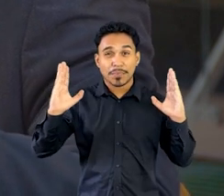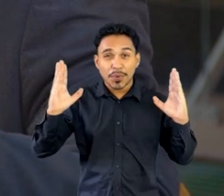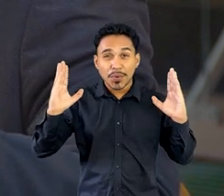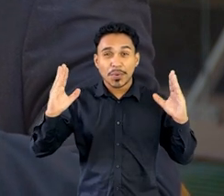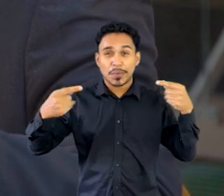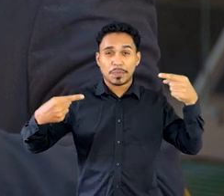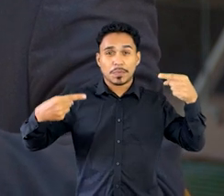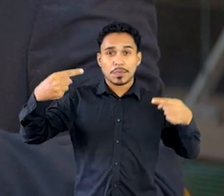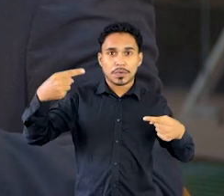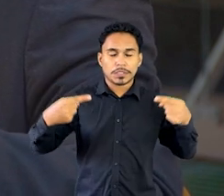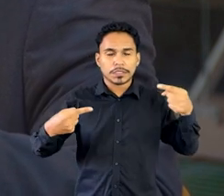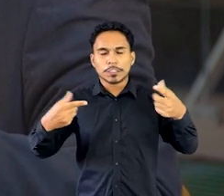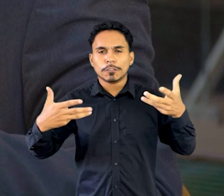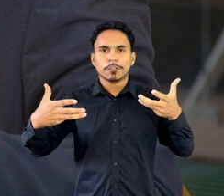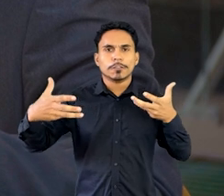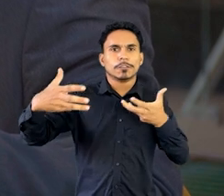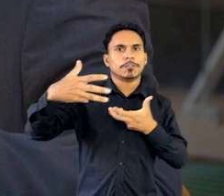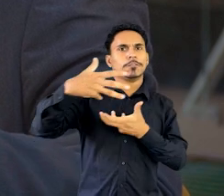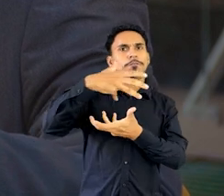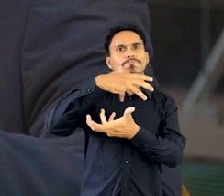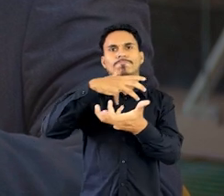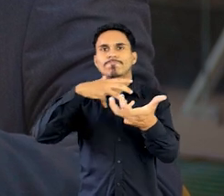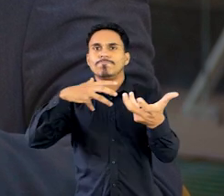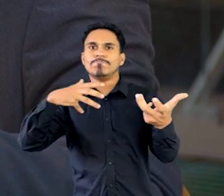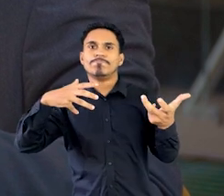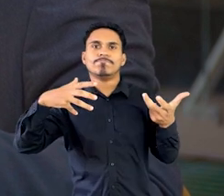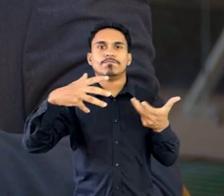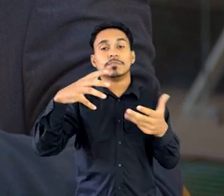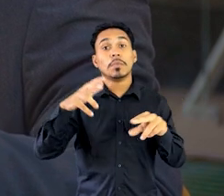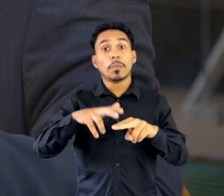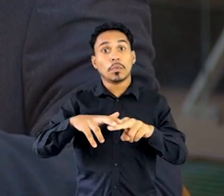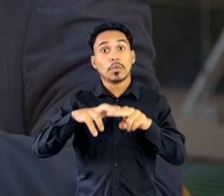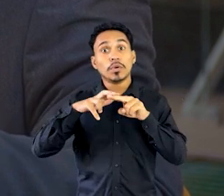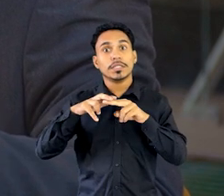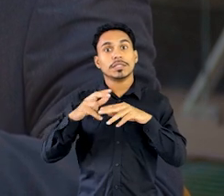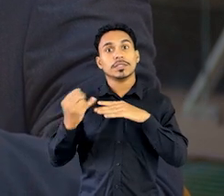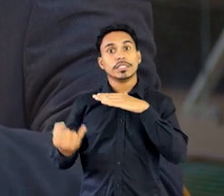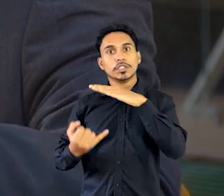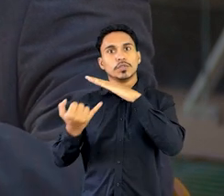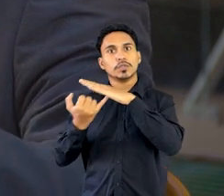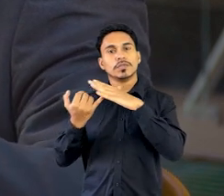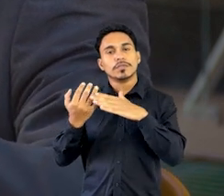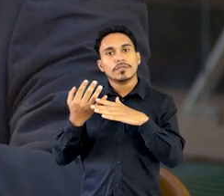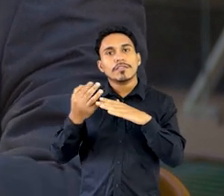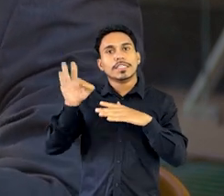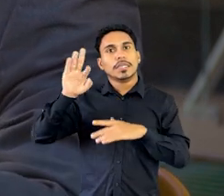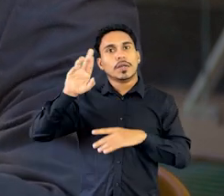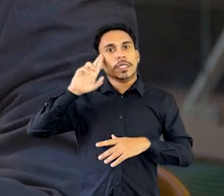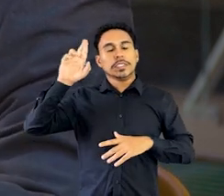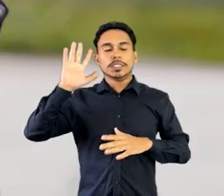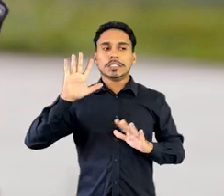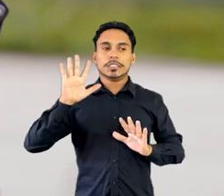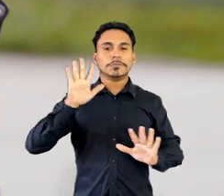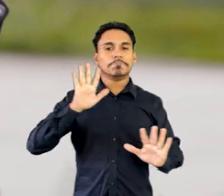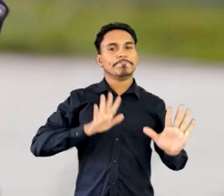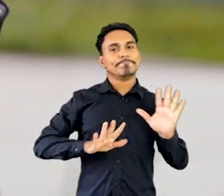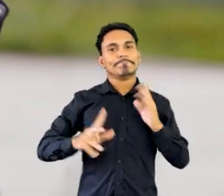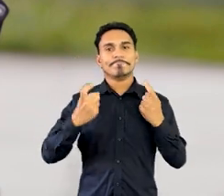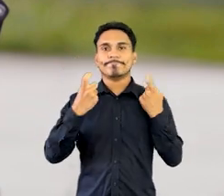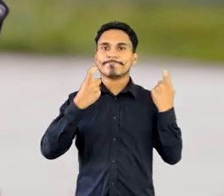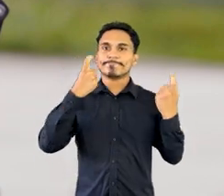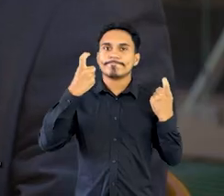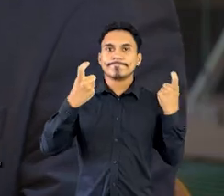tensão da própria atmosfera política fazia com que os reitores fossem muito cautelosos atentos e preocupados